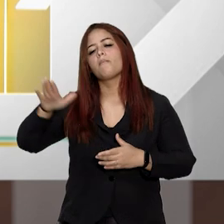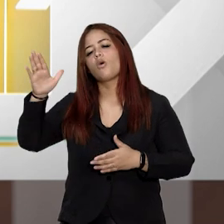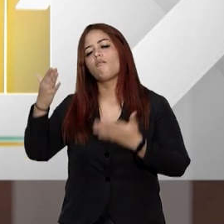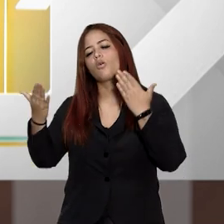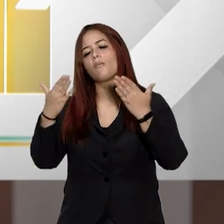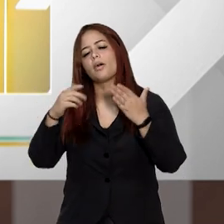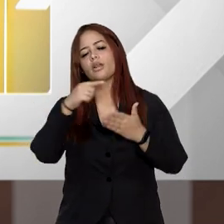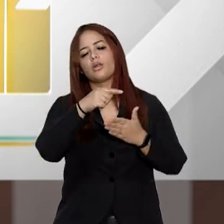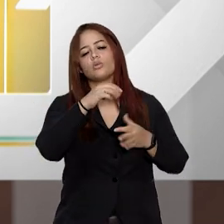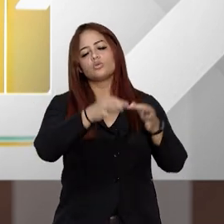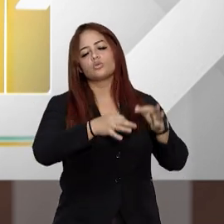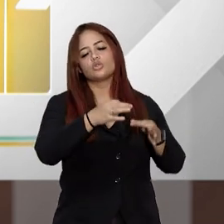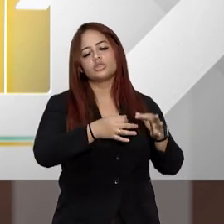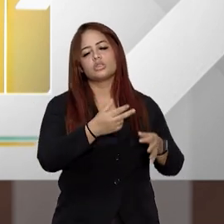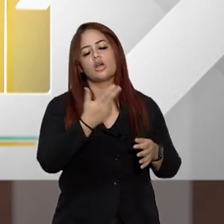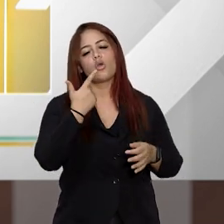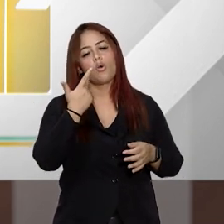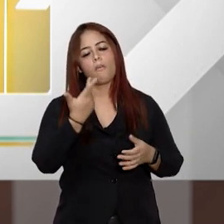justiça comum?